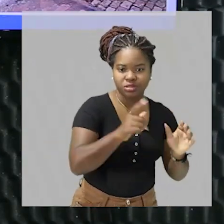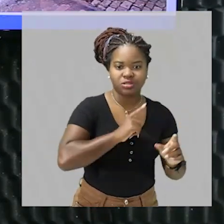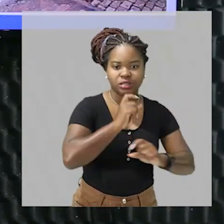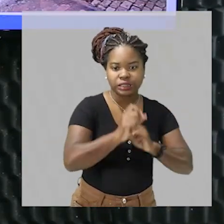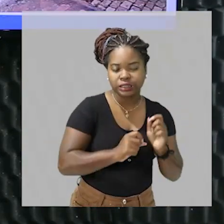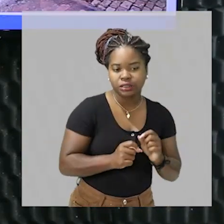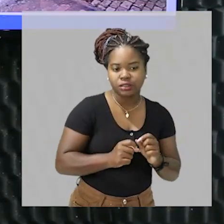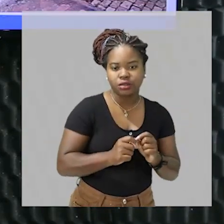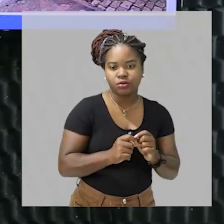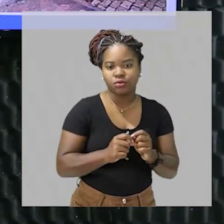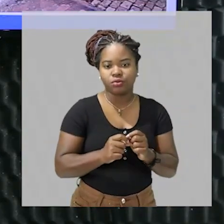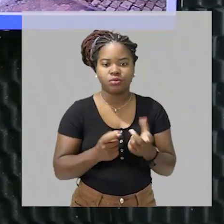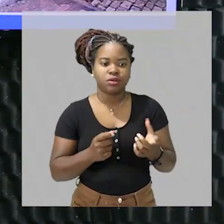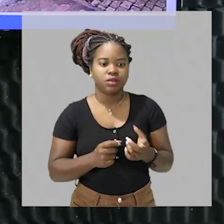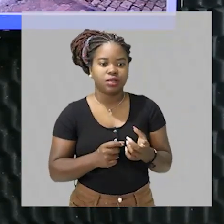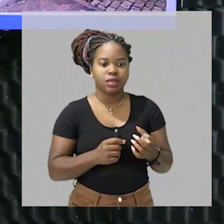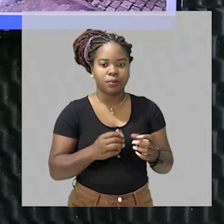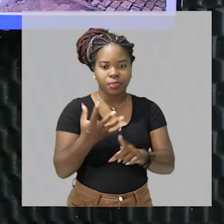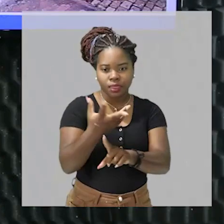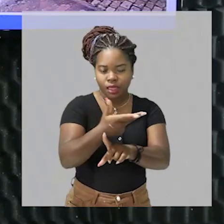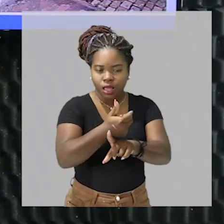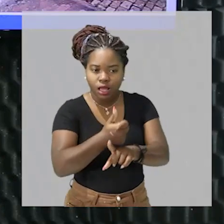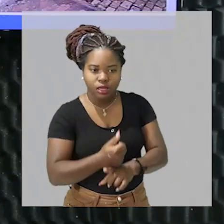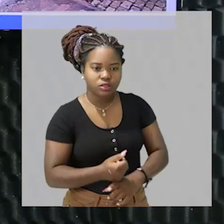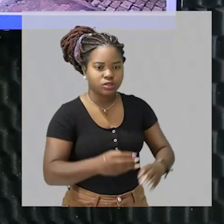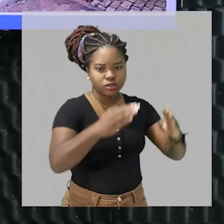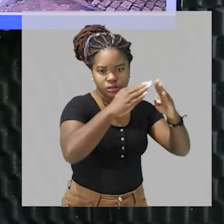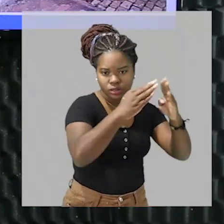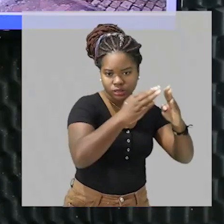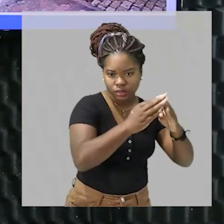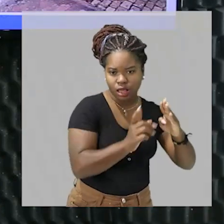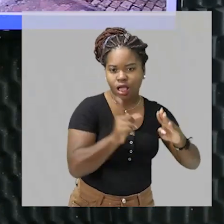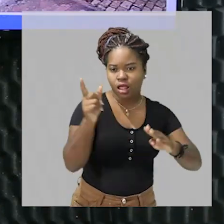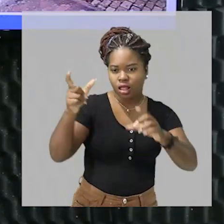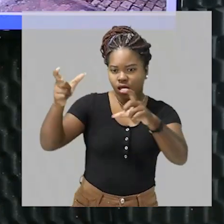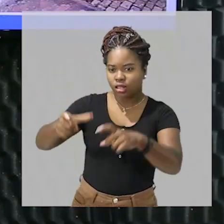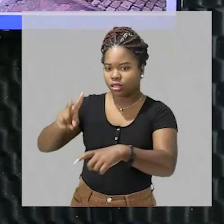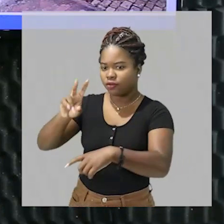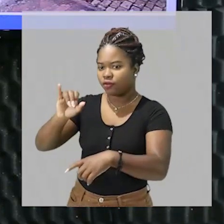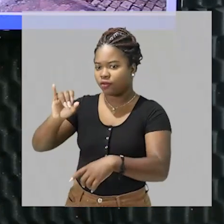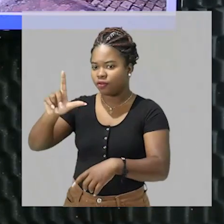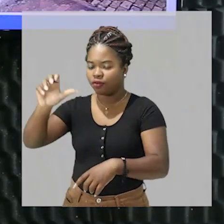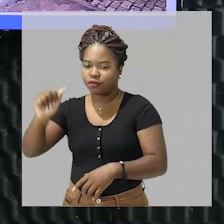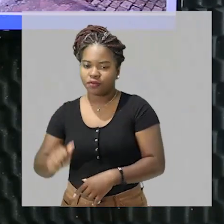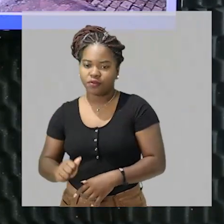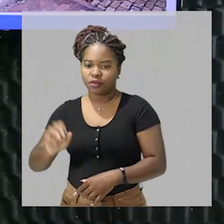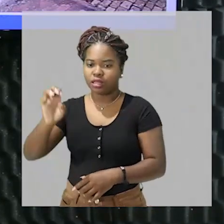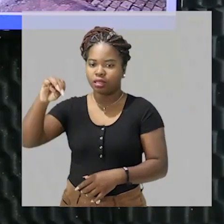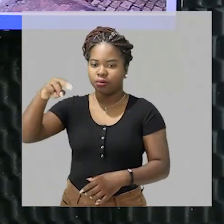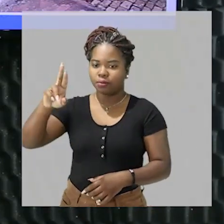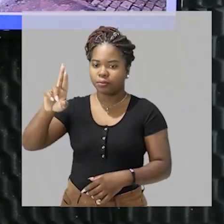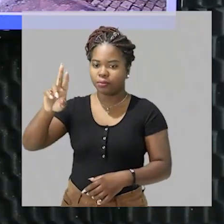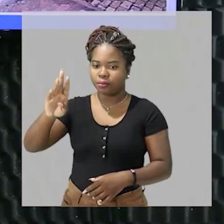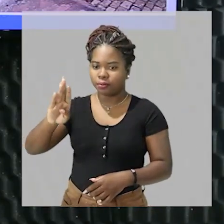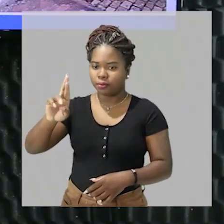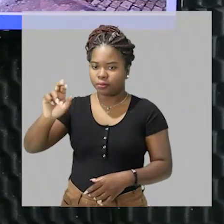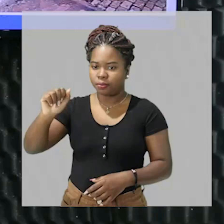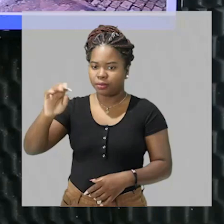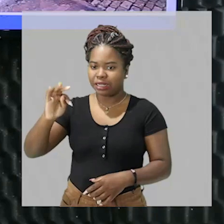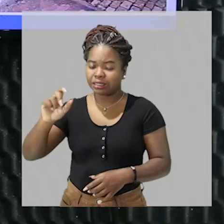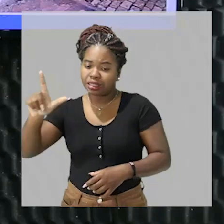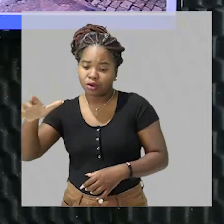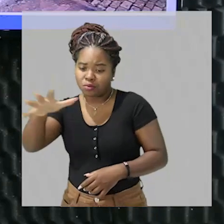do bairro da Vila Embratel, humanizando e resgatando cidadania no local, transformando uma área